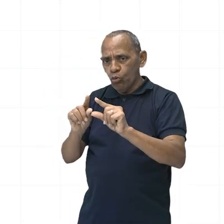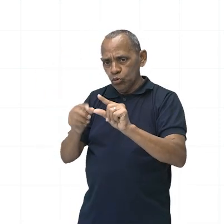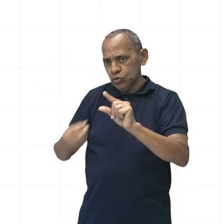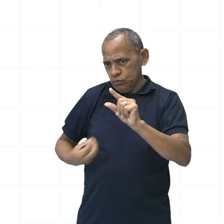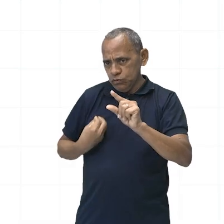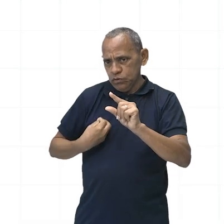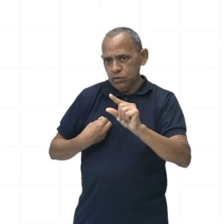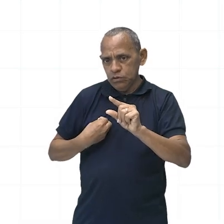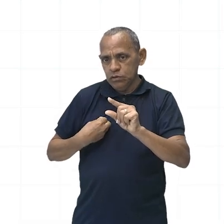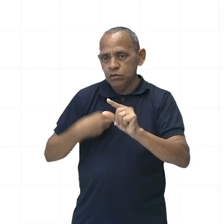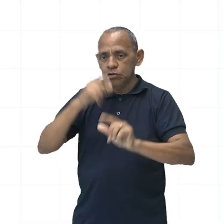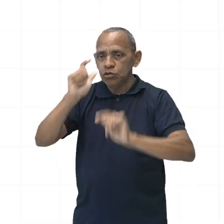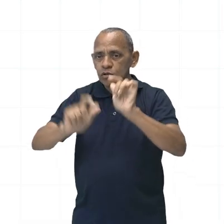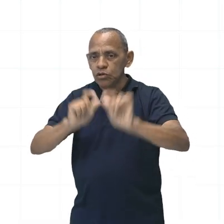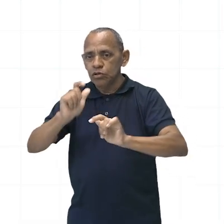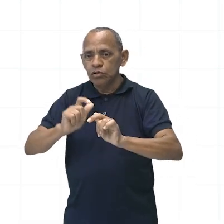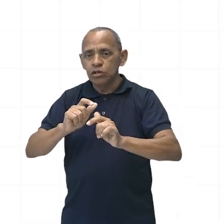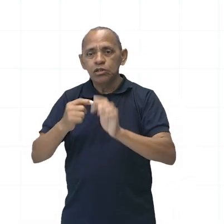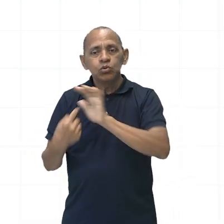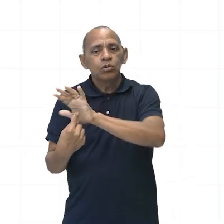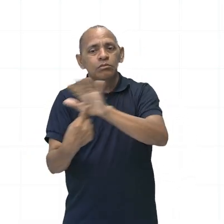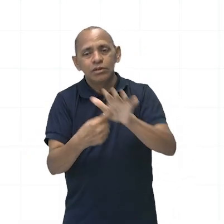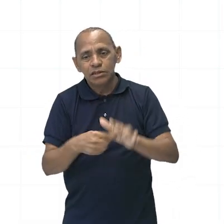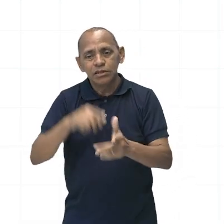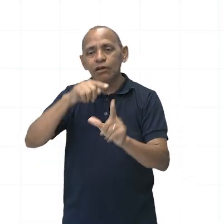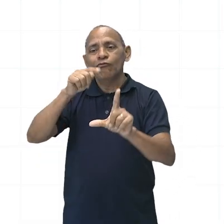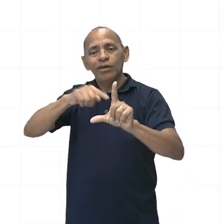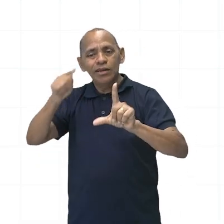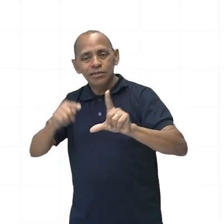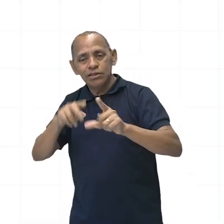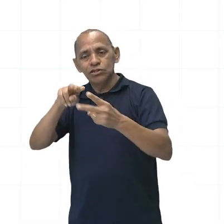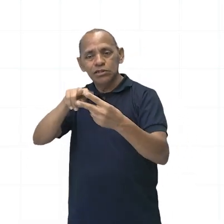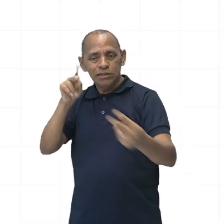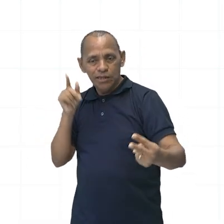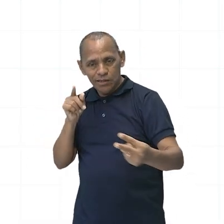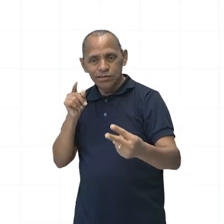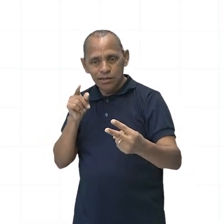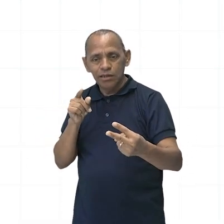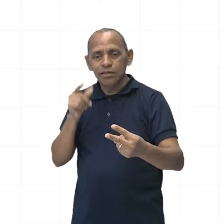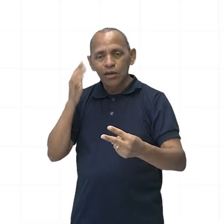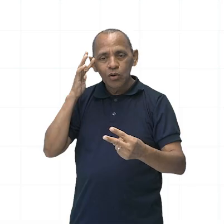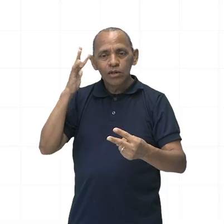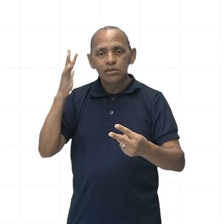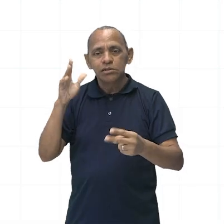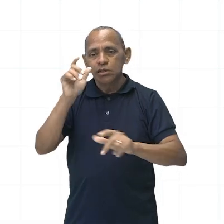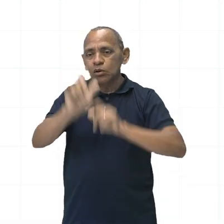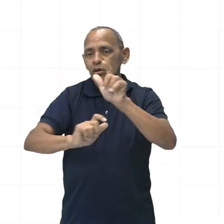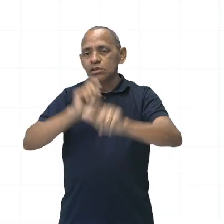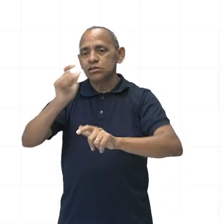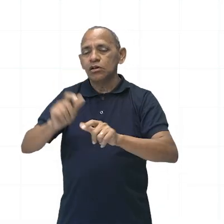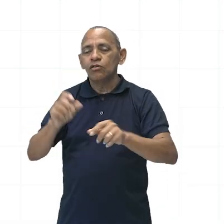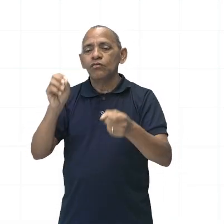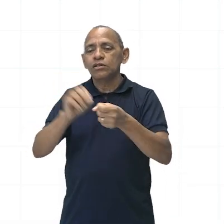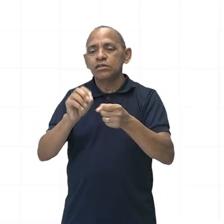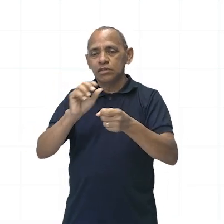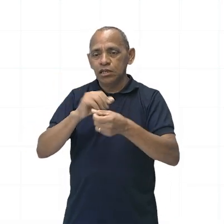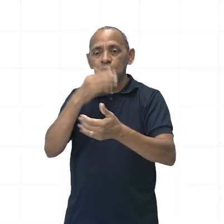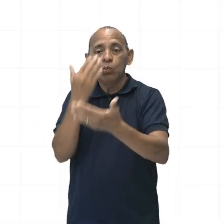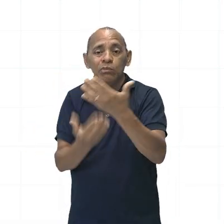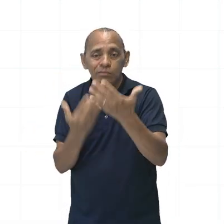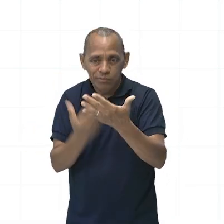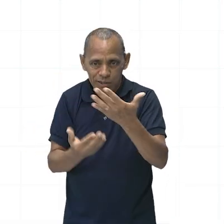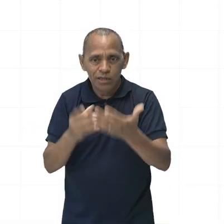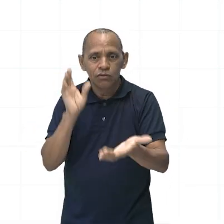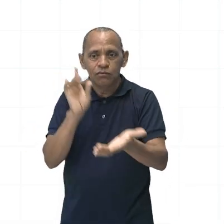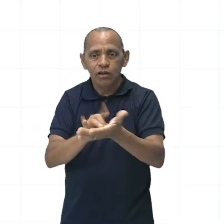dessa catástrofe podem não apresentar a diversidade genética original da população, levando uma perca, na